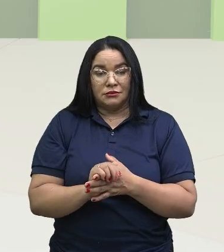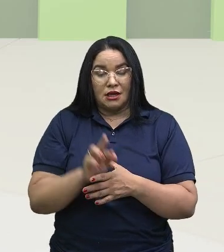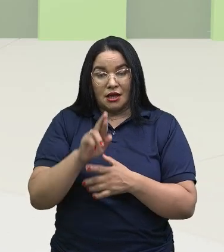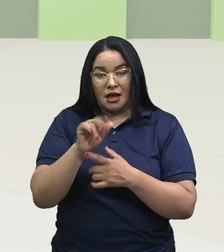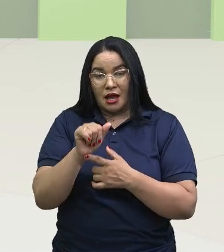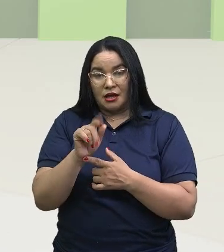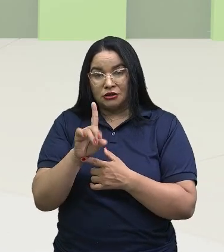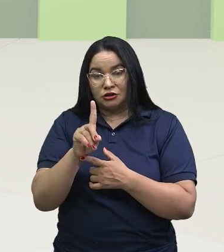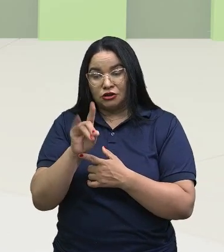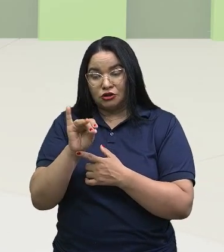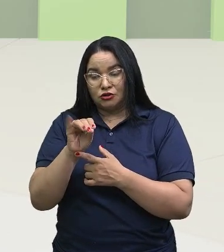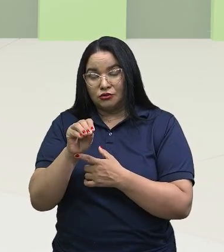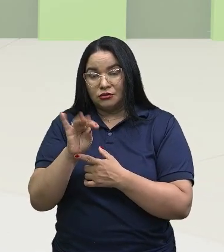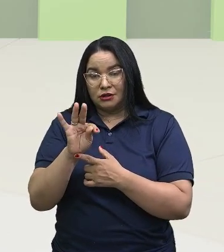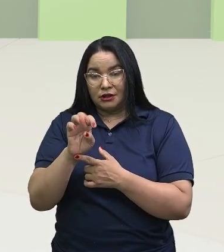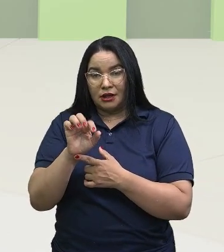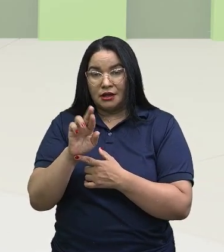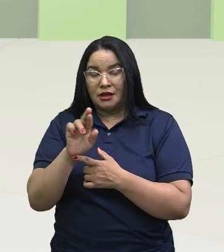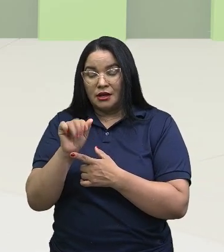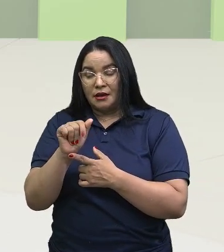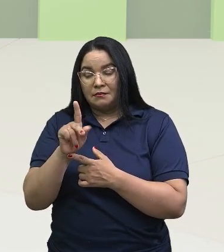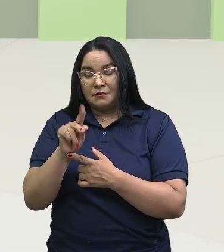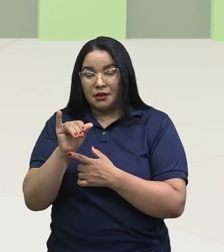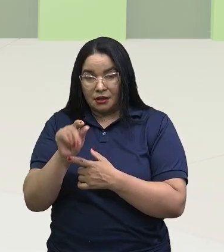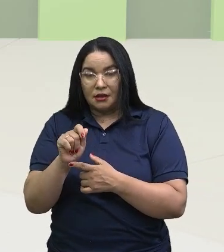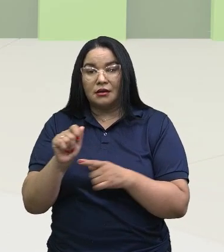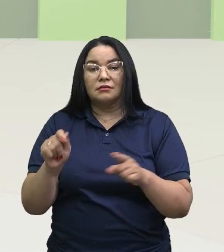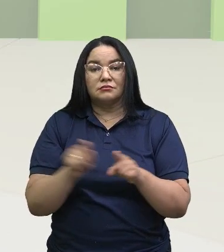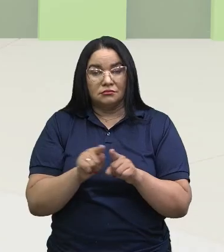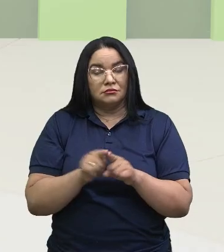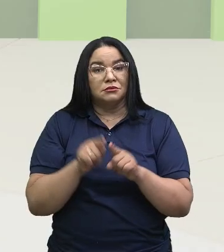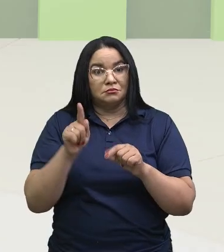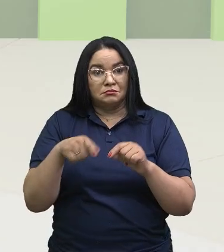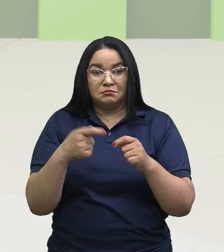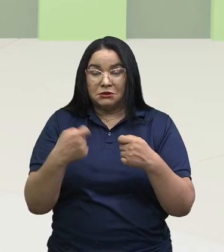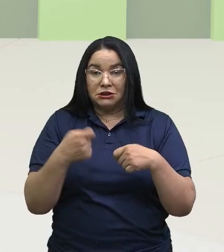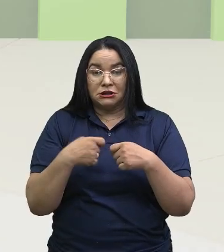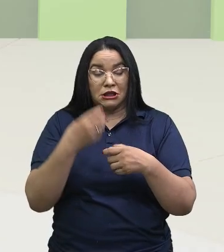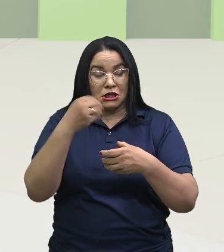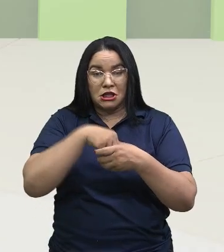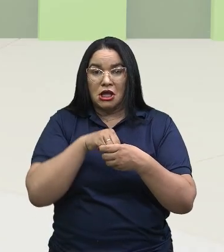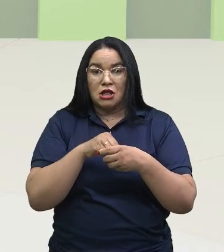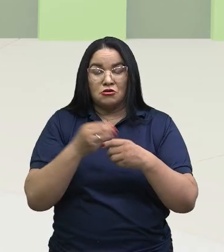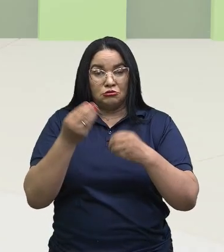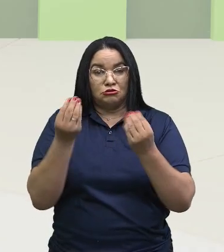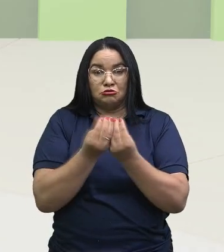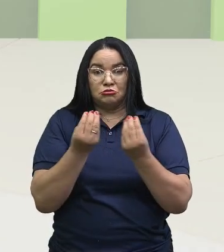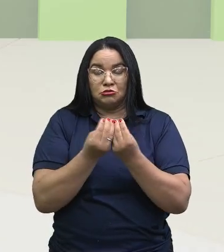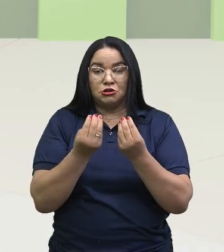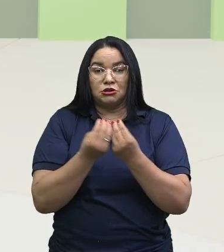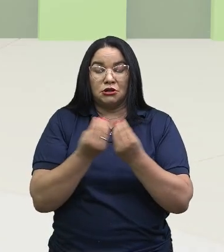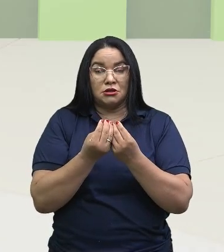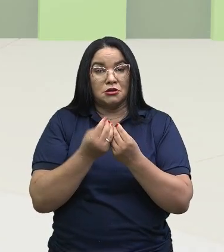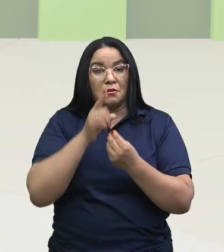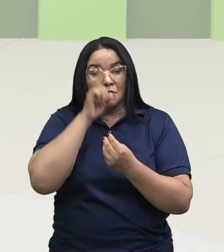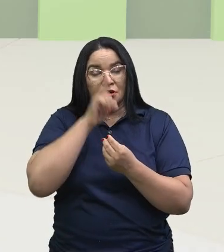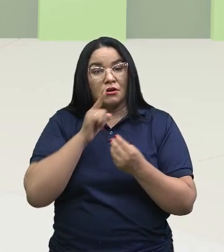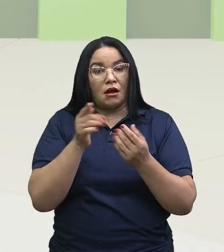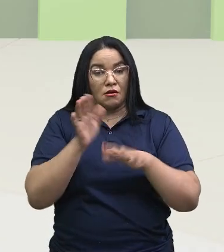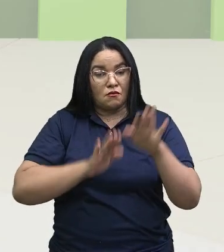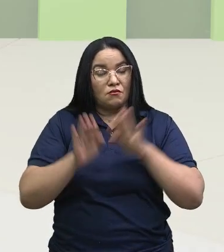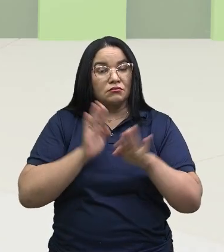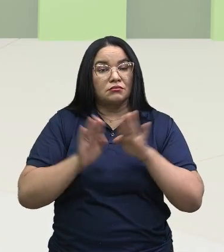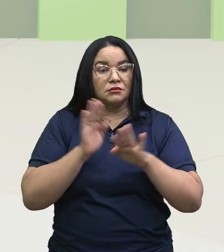encontradas nesses aparelhos, tá? Então, a gente precisa ter muito cuidado em encontrar qualquer